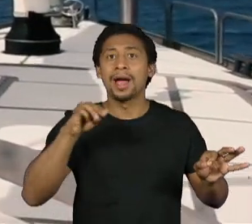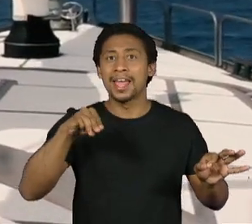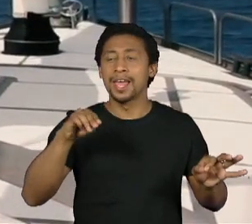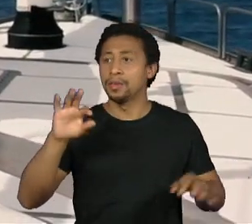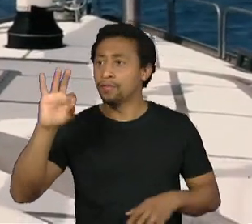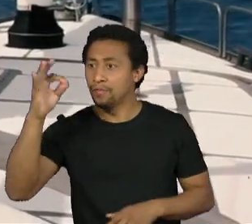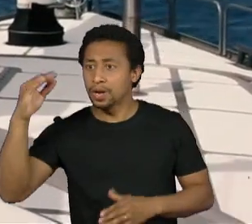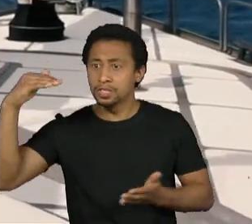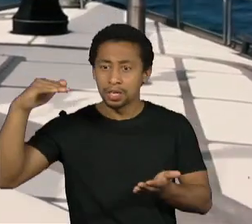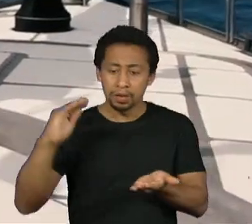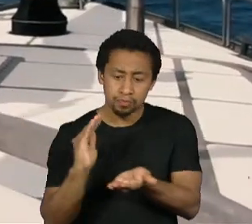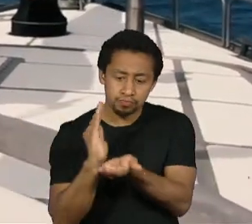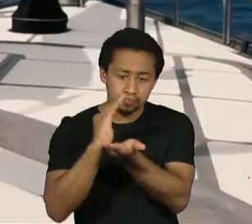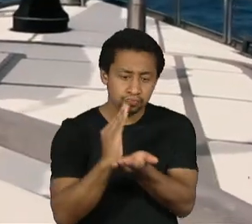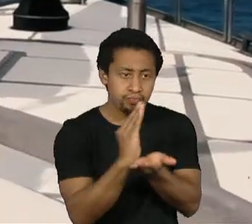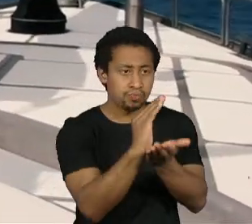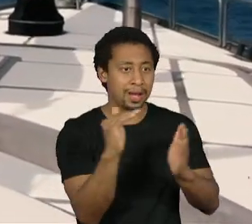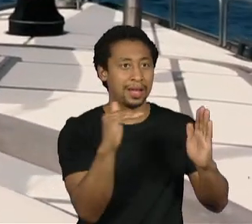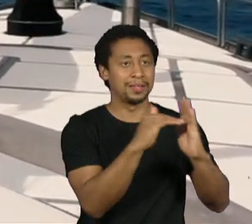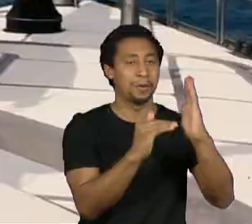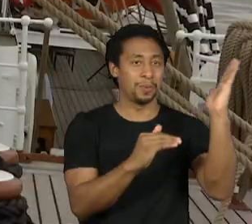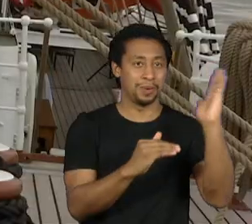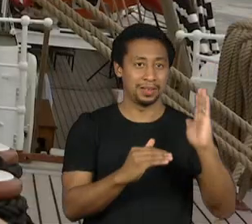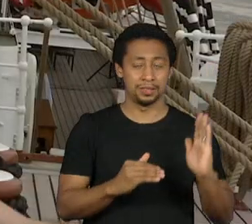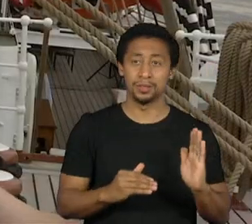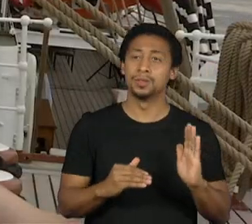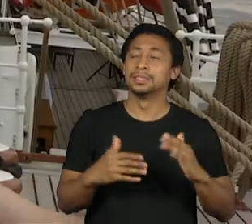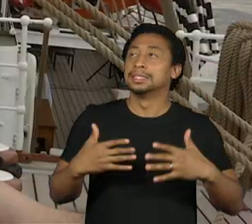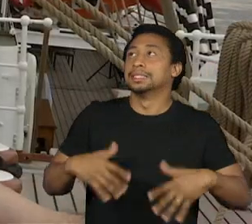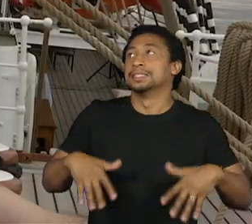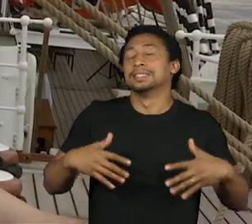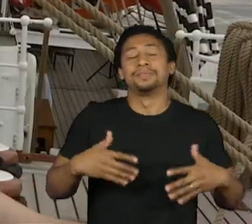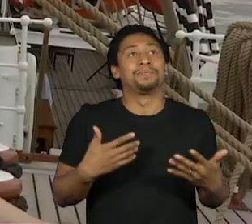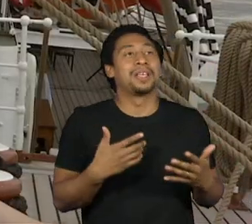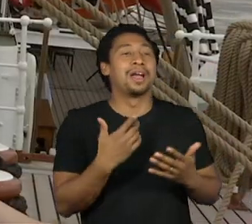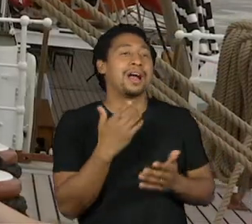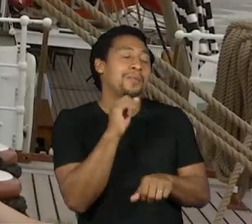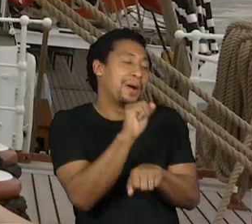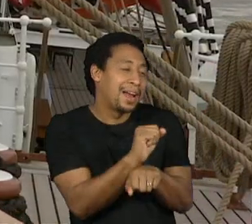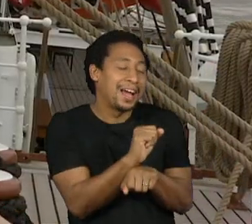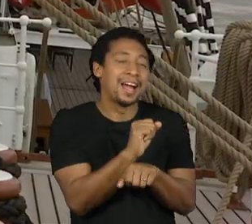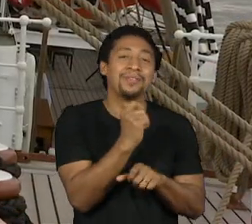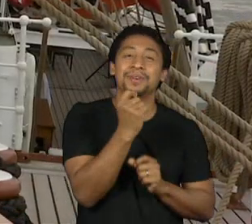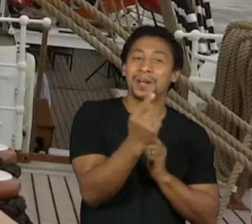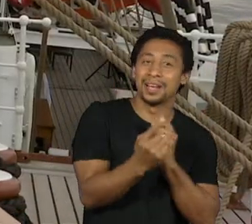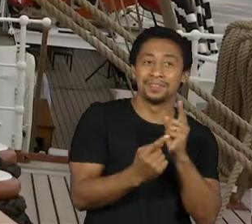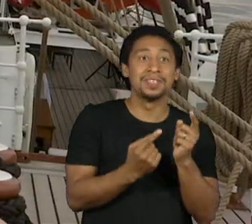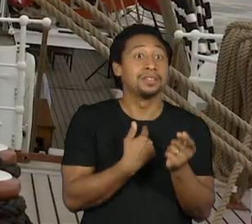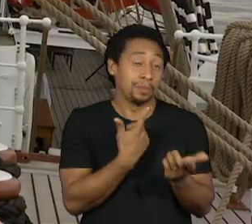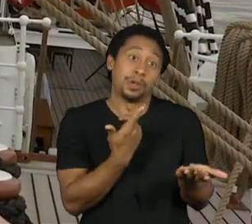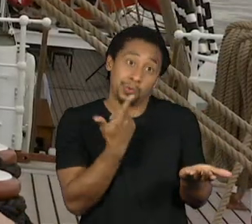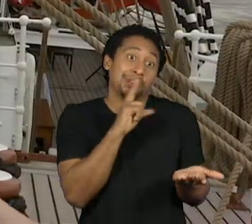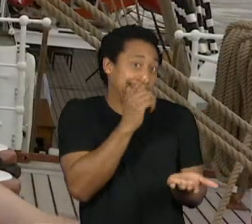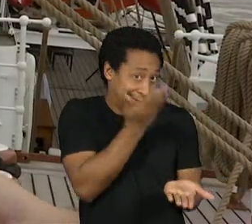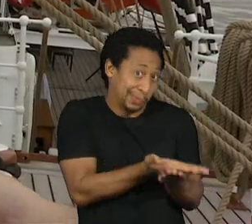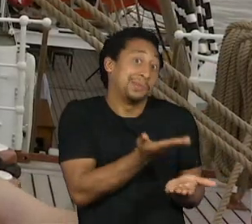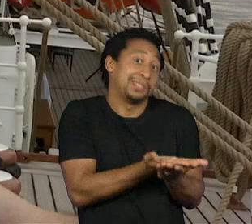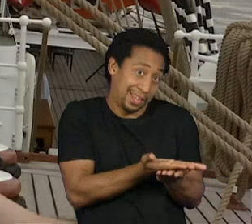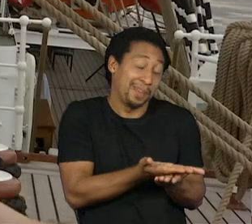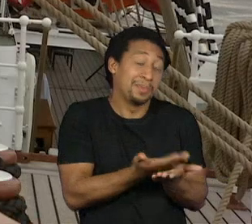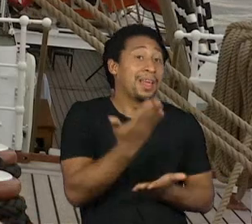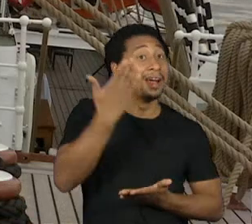brasileira. Foram muitos dias, eu tive a chance de fazer algumas paradas ao longo do caminho, inclusive para terminar meus estudos, porque eu estava